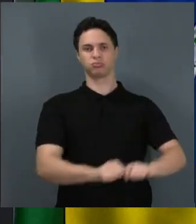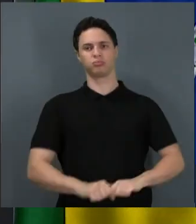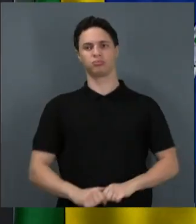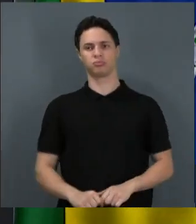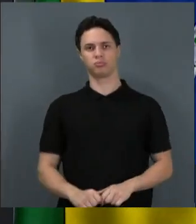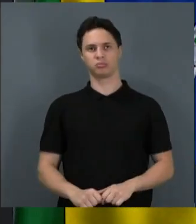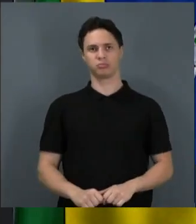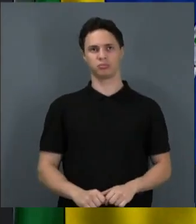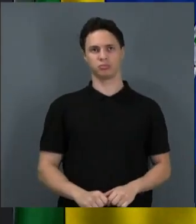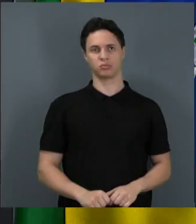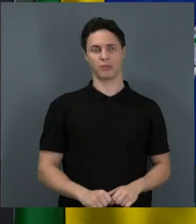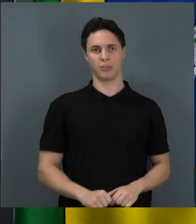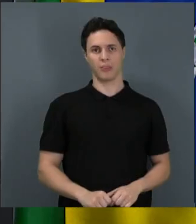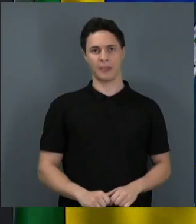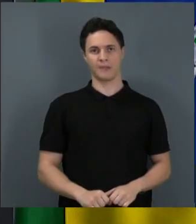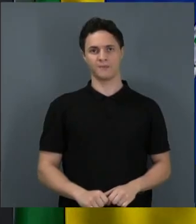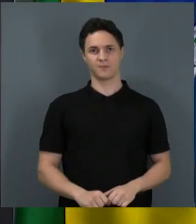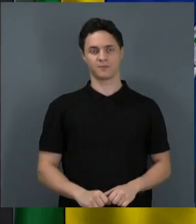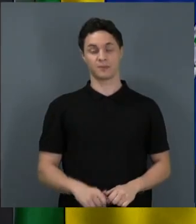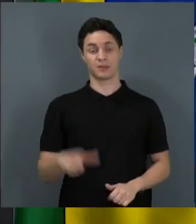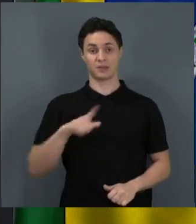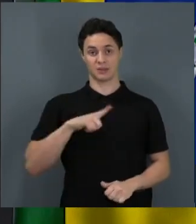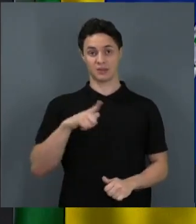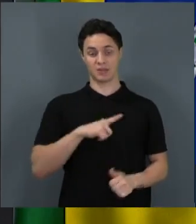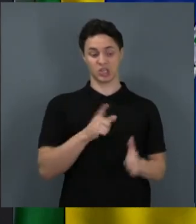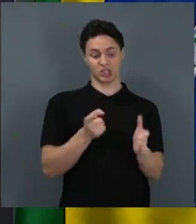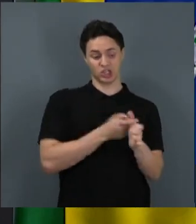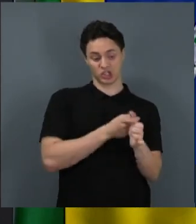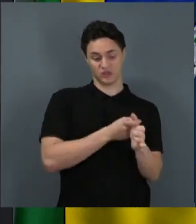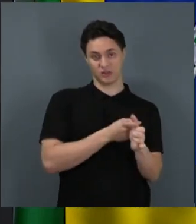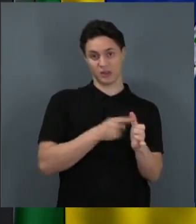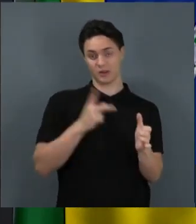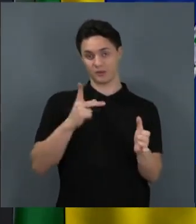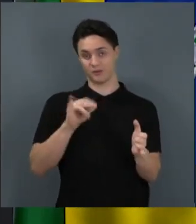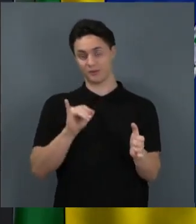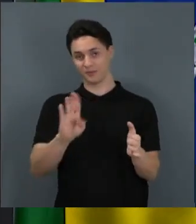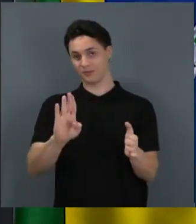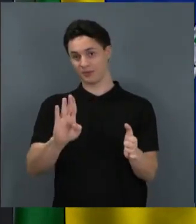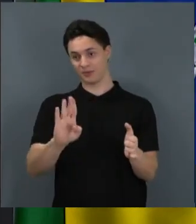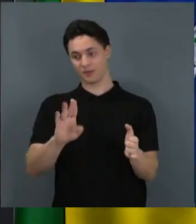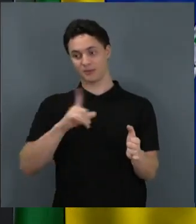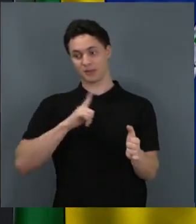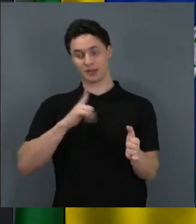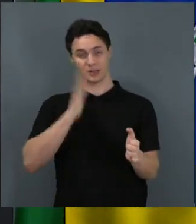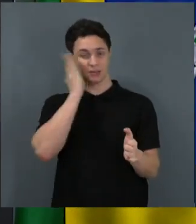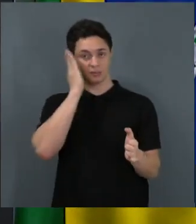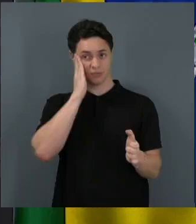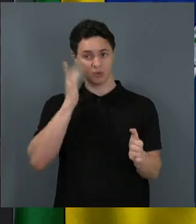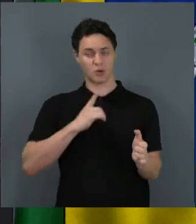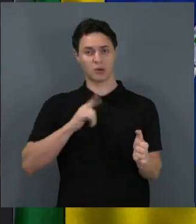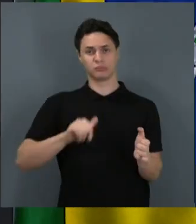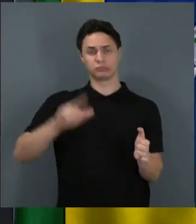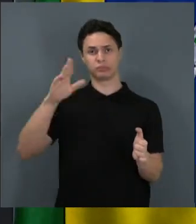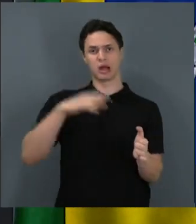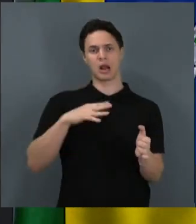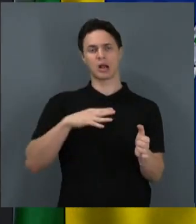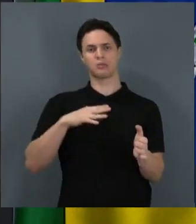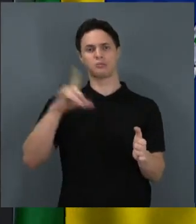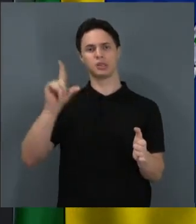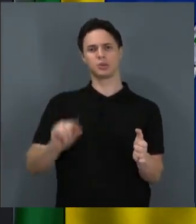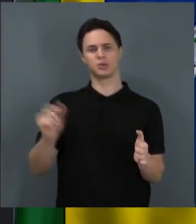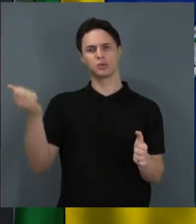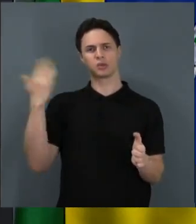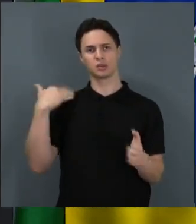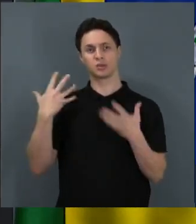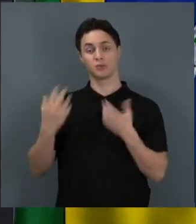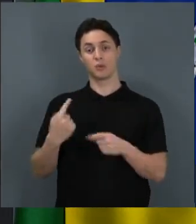uma herança de uma relação entre dívida PIB pela primeira vez em mais de 20 anos, menor do que a que recebeu, porque o